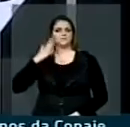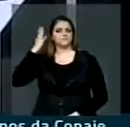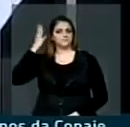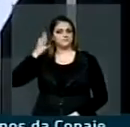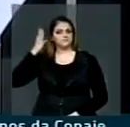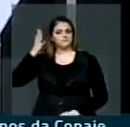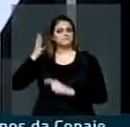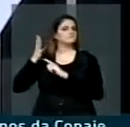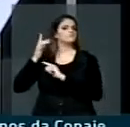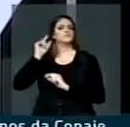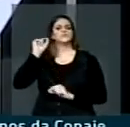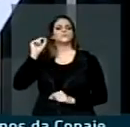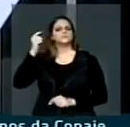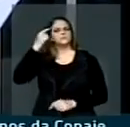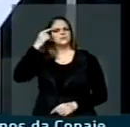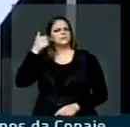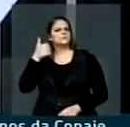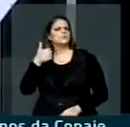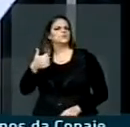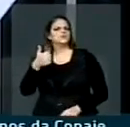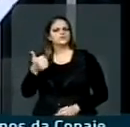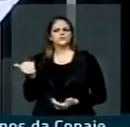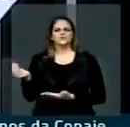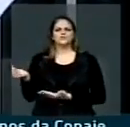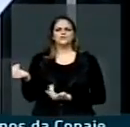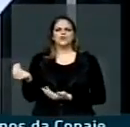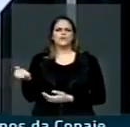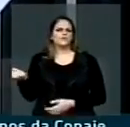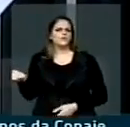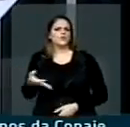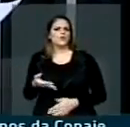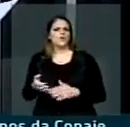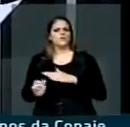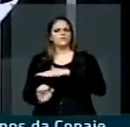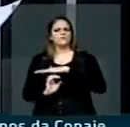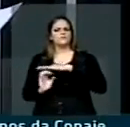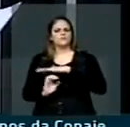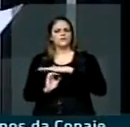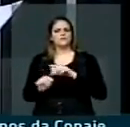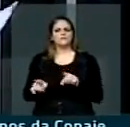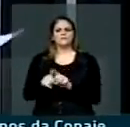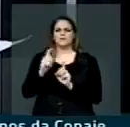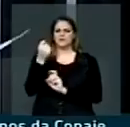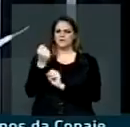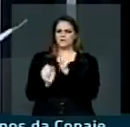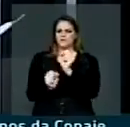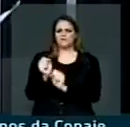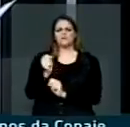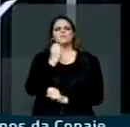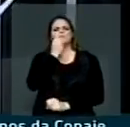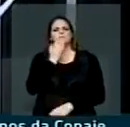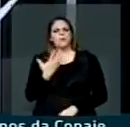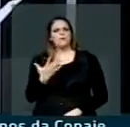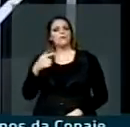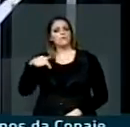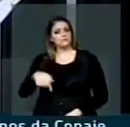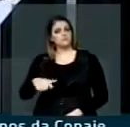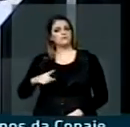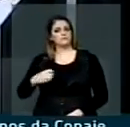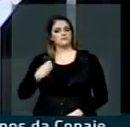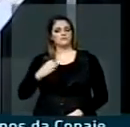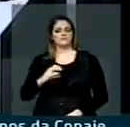no otimismo da capacidade dos nossos jovens empresários e dos industriais brasileiros, tão bem representados aqui